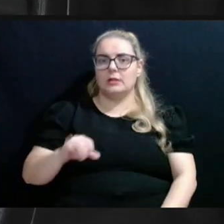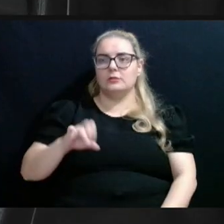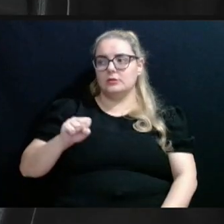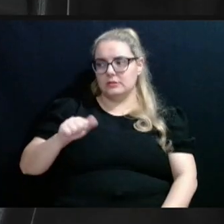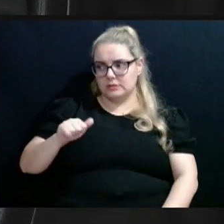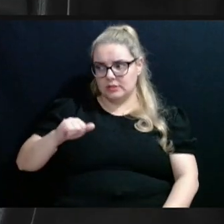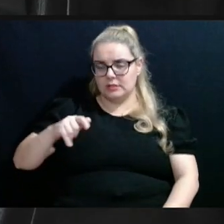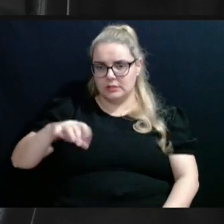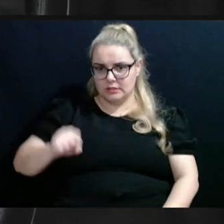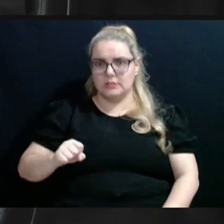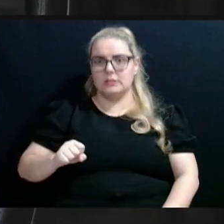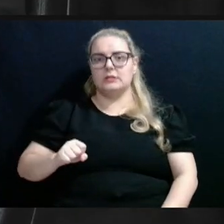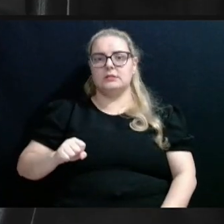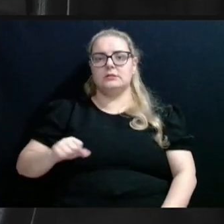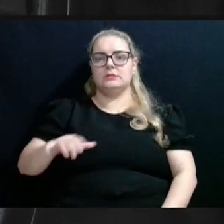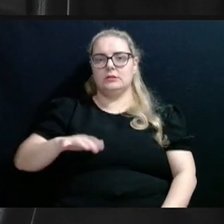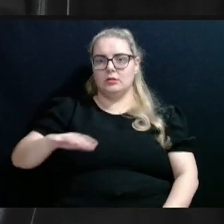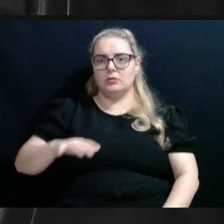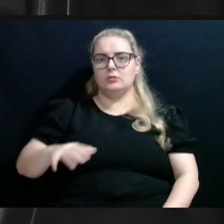da